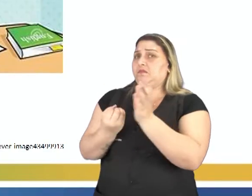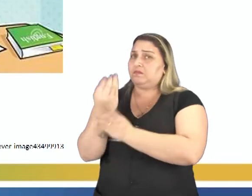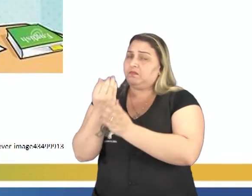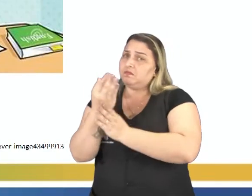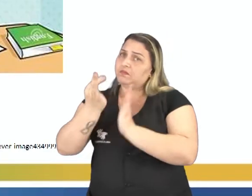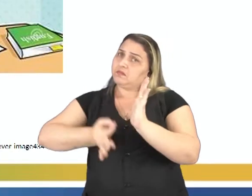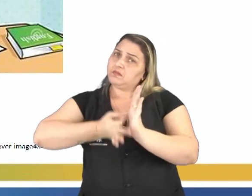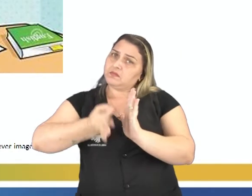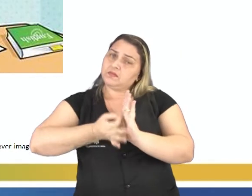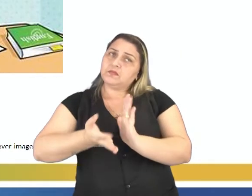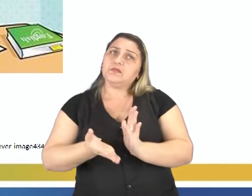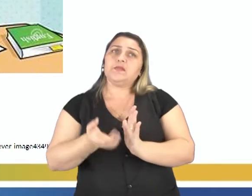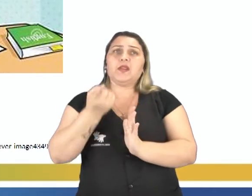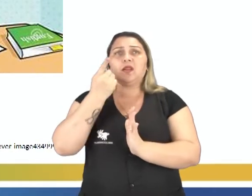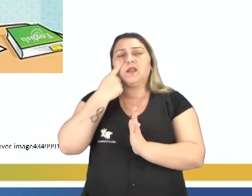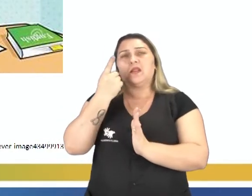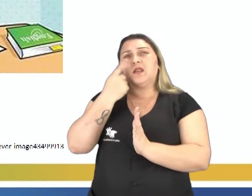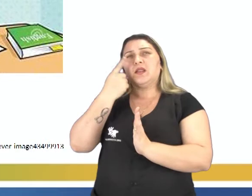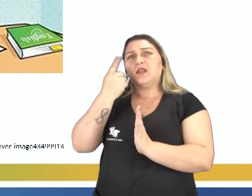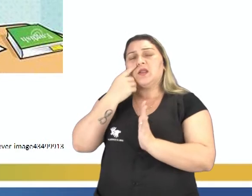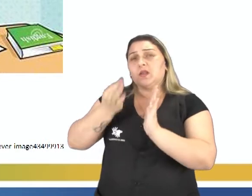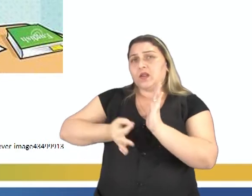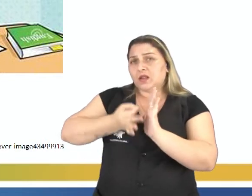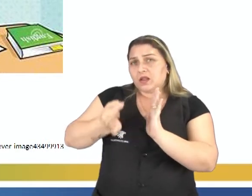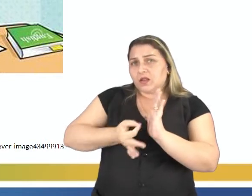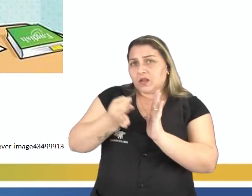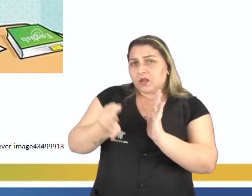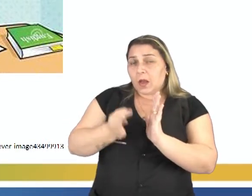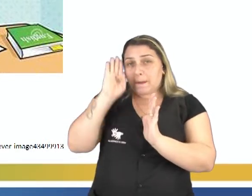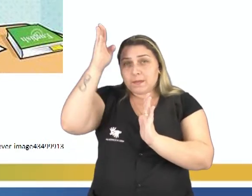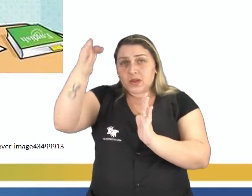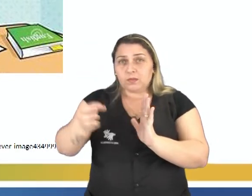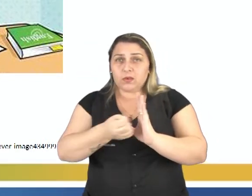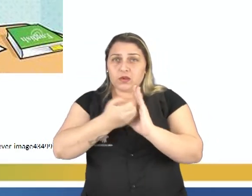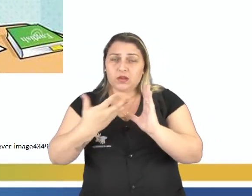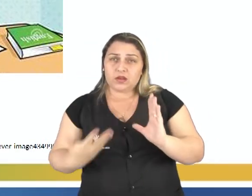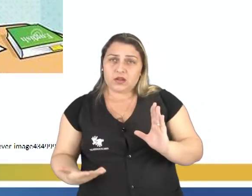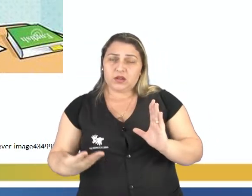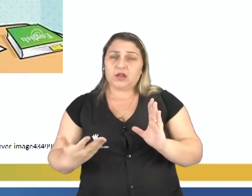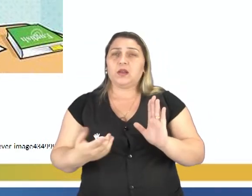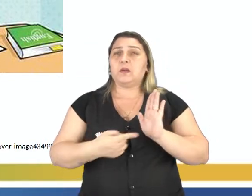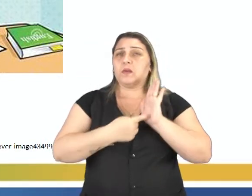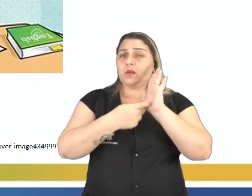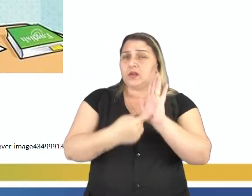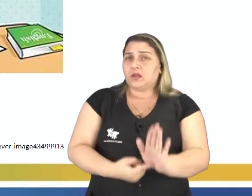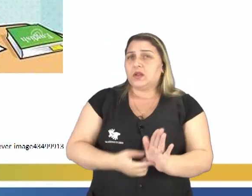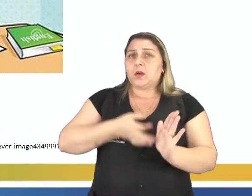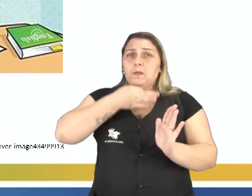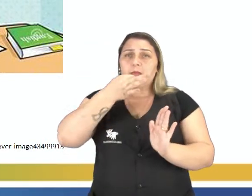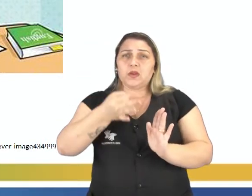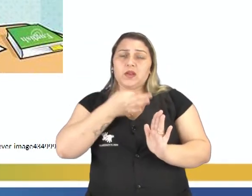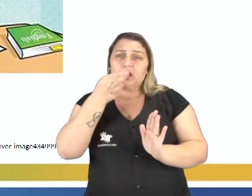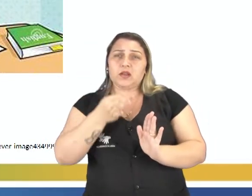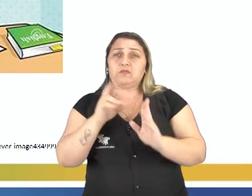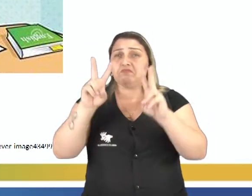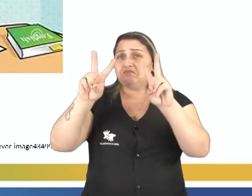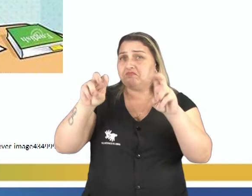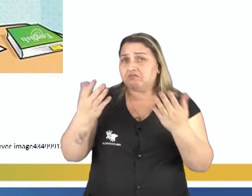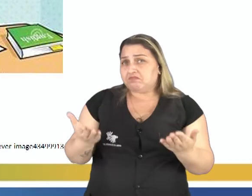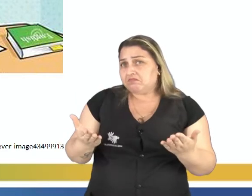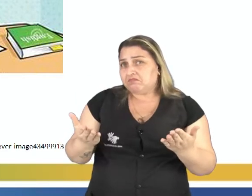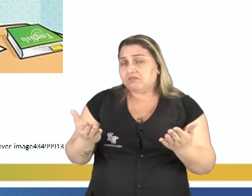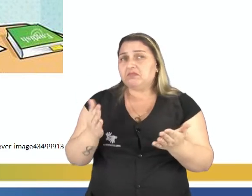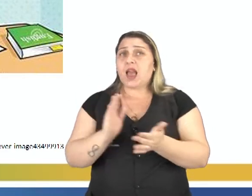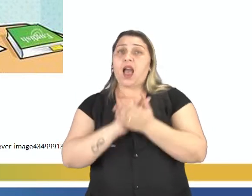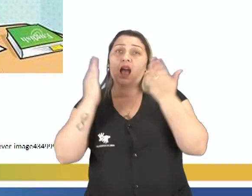Condições de produção do artigo de opinião. Observamos que o artigo de opinião tem como principal característica apresentar um ponto de vista sobre